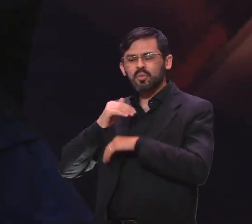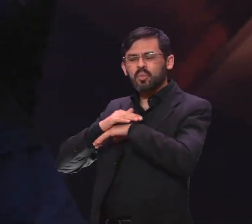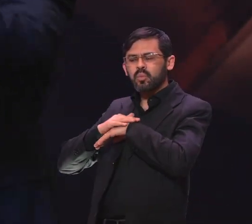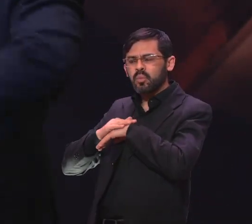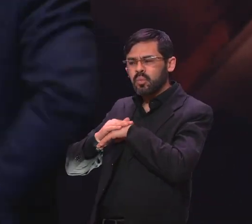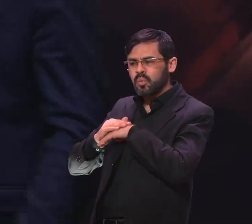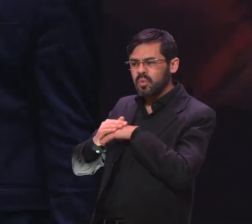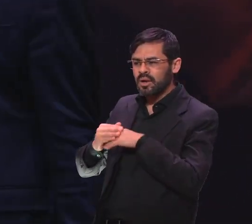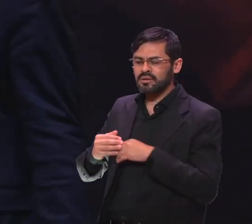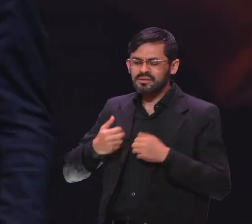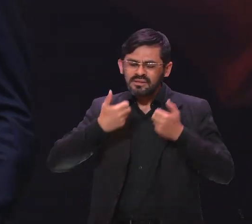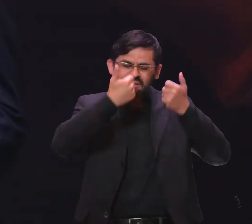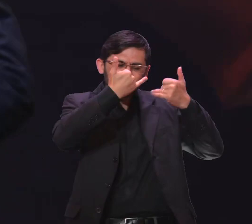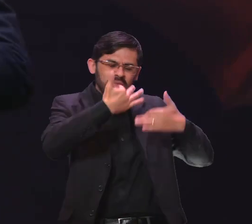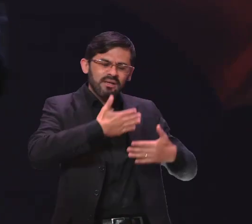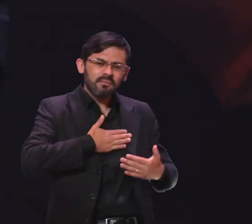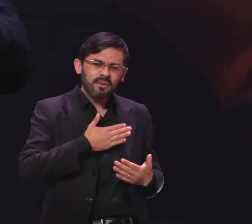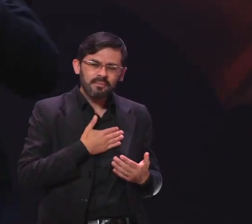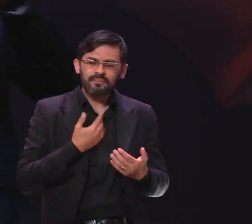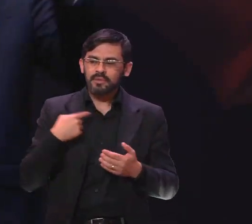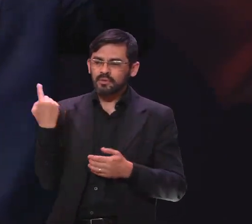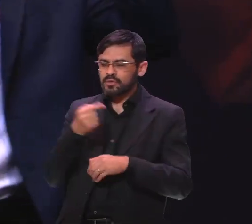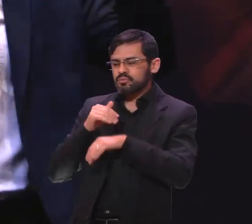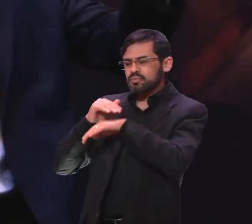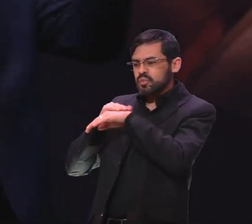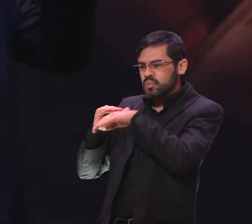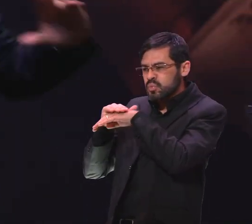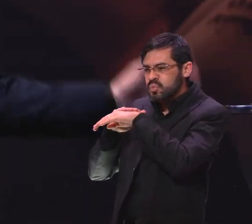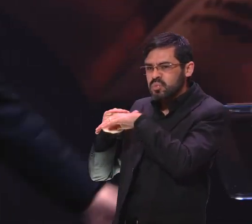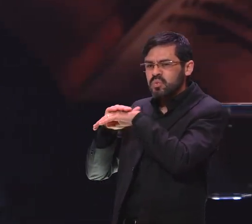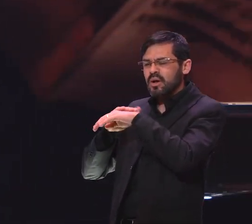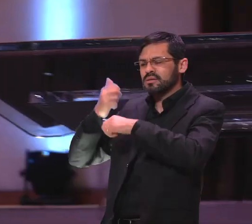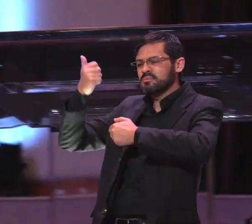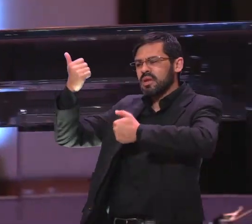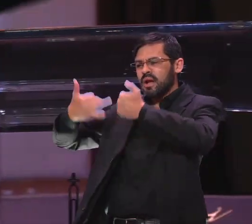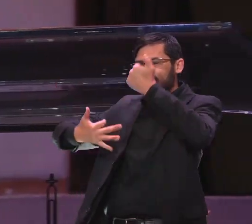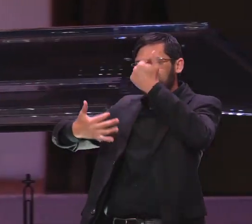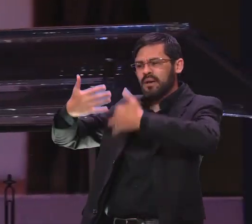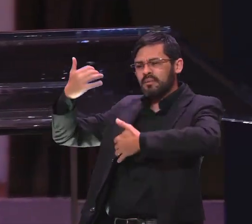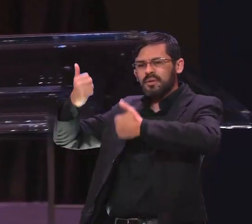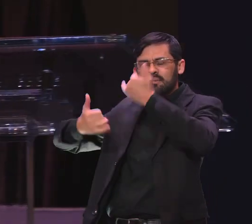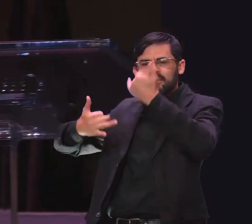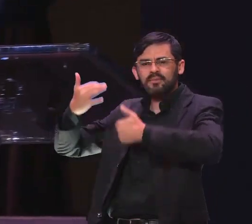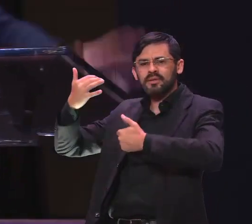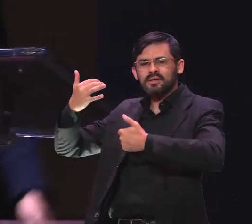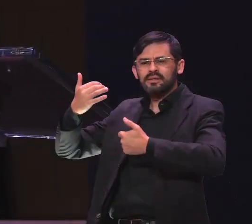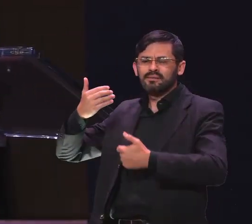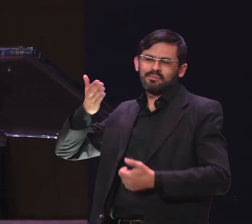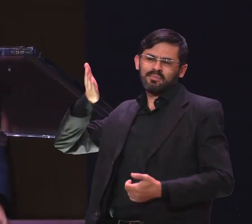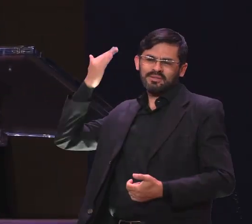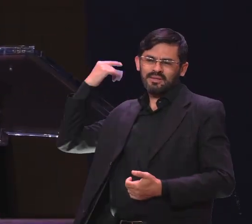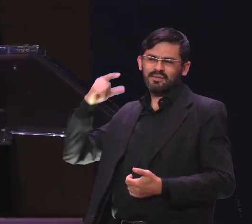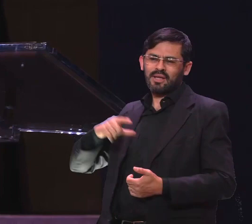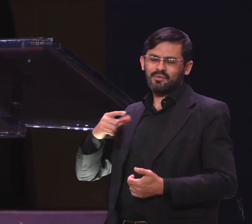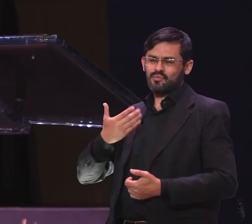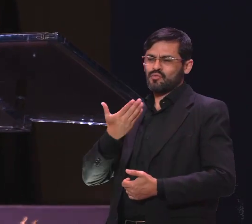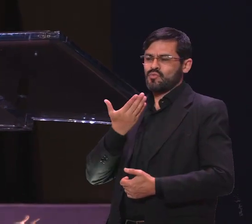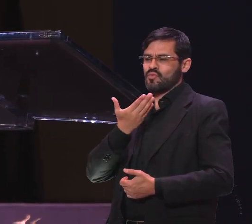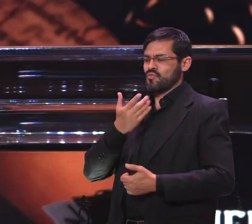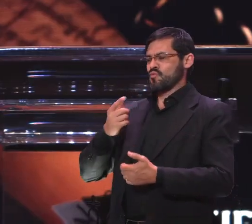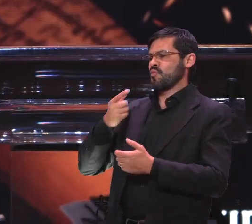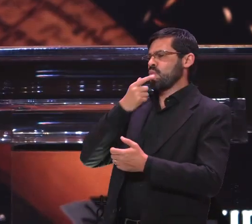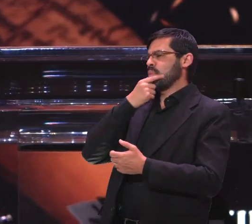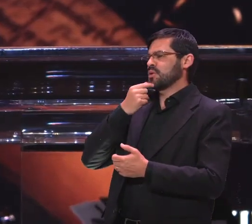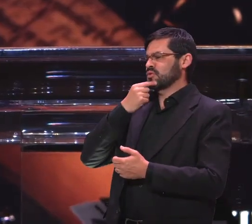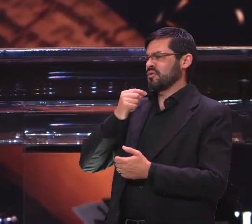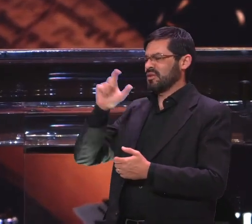que é isso, pai? E a gente começou a bater papo. E eu comecei a contar a história. Filho, tinha um rapaz que falava mal do pai. E aí um